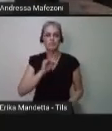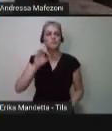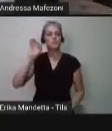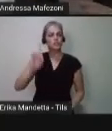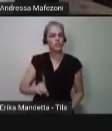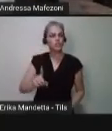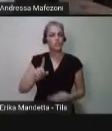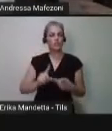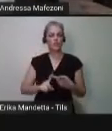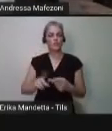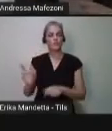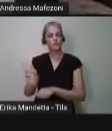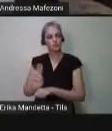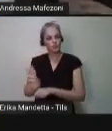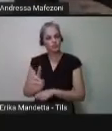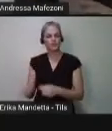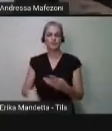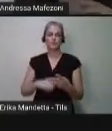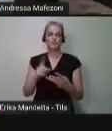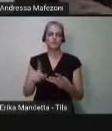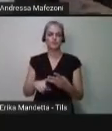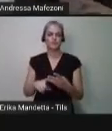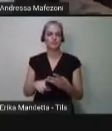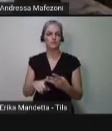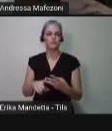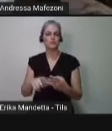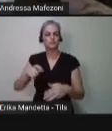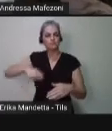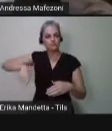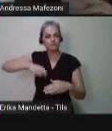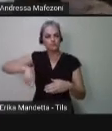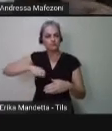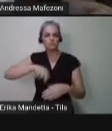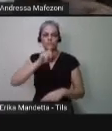diretores, supervisores escolares, merendeiras,